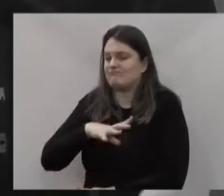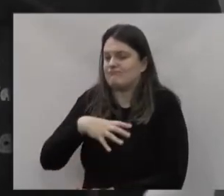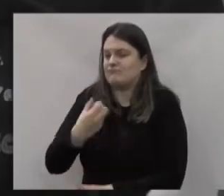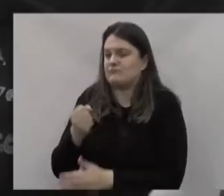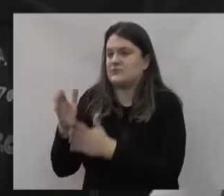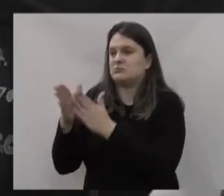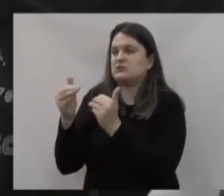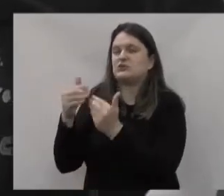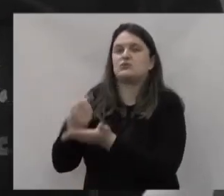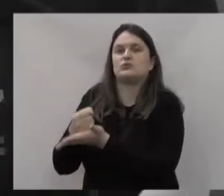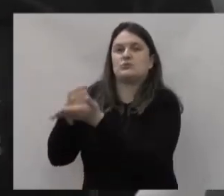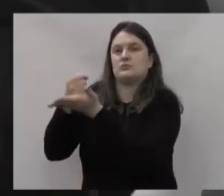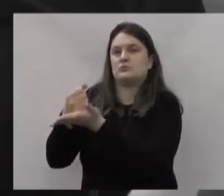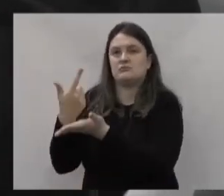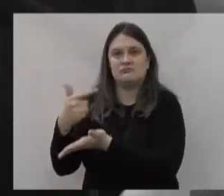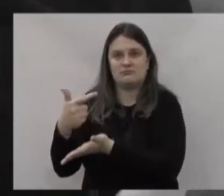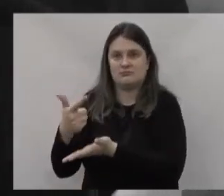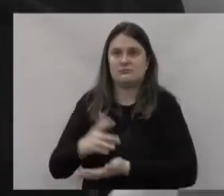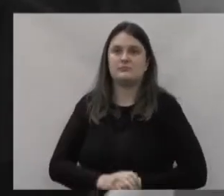pedir ajuda.